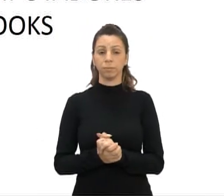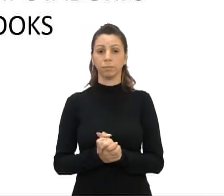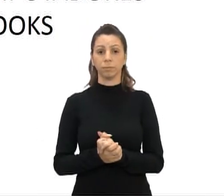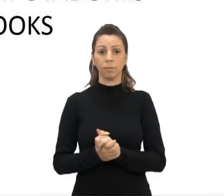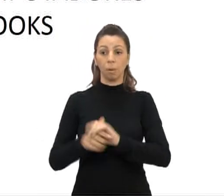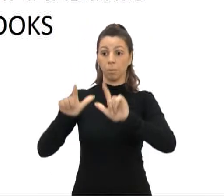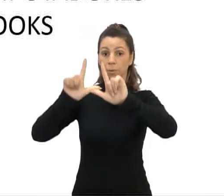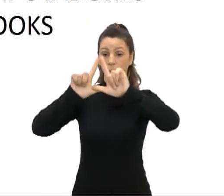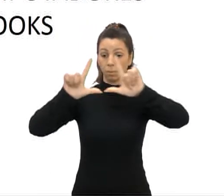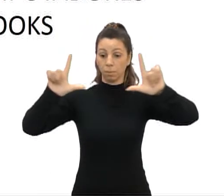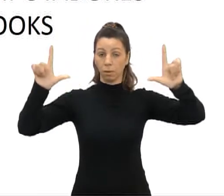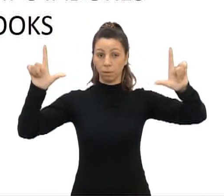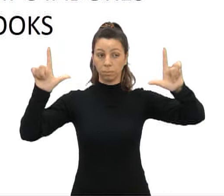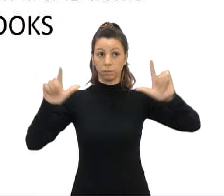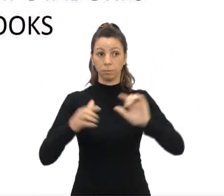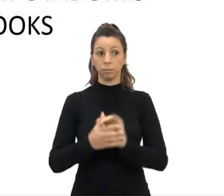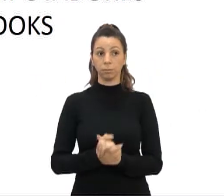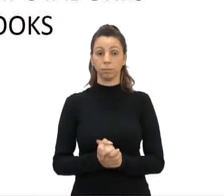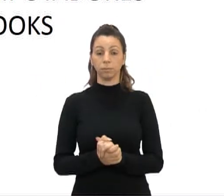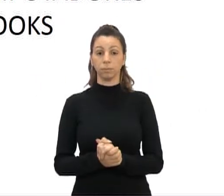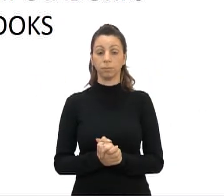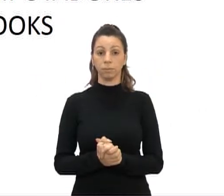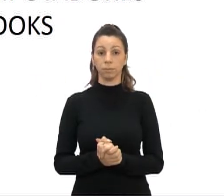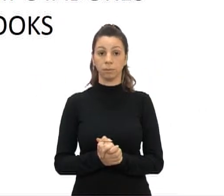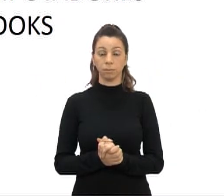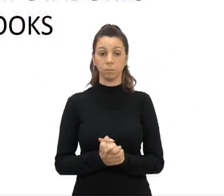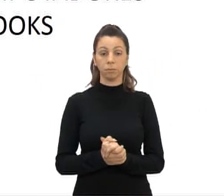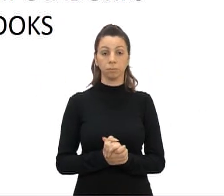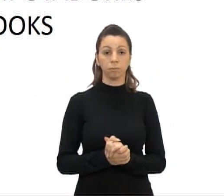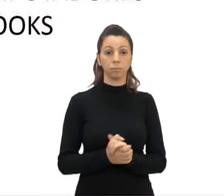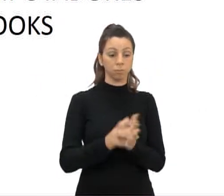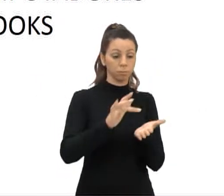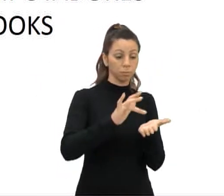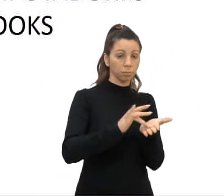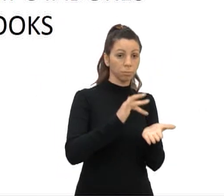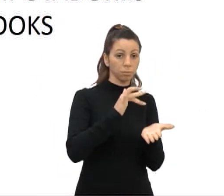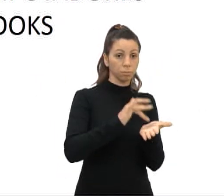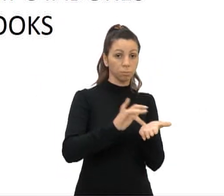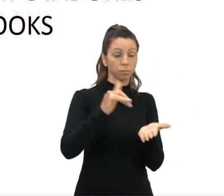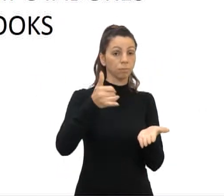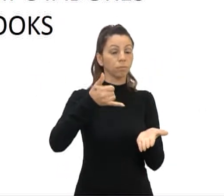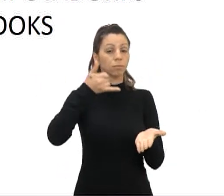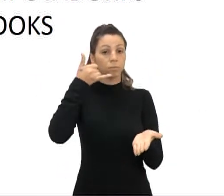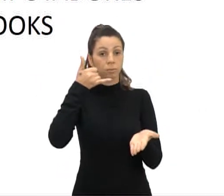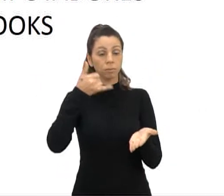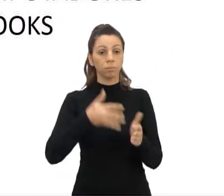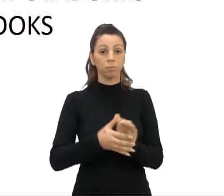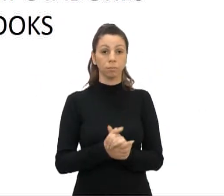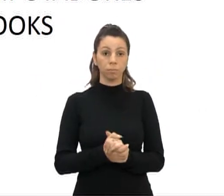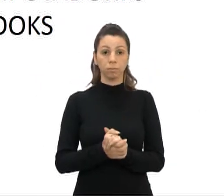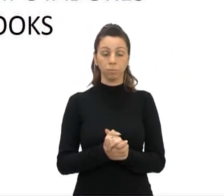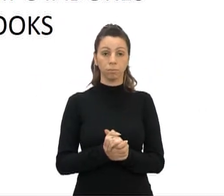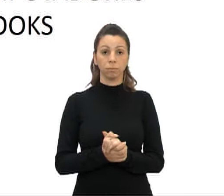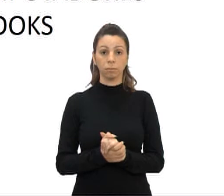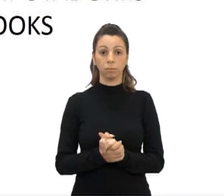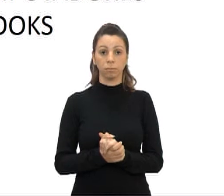telas, móveis, celulares. Se eu for falar de um celular só,